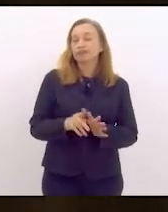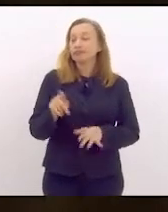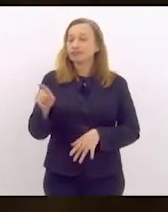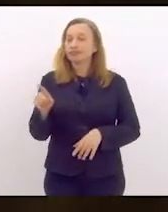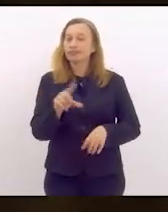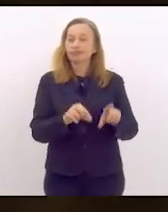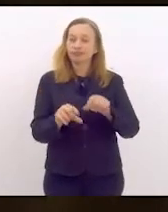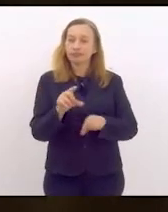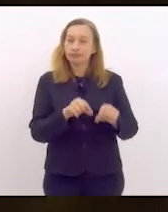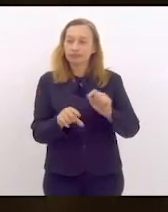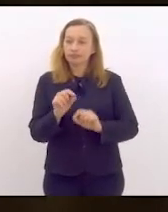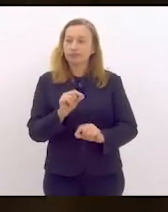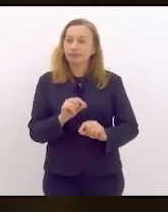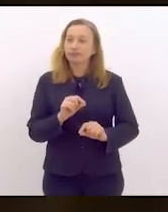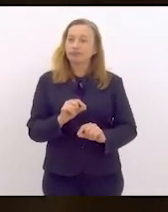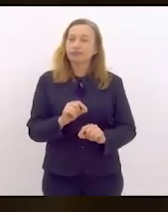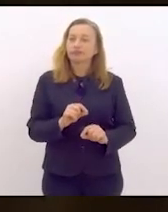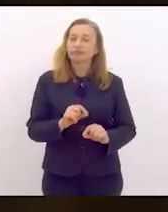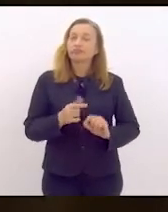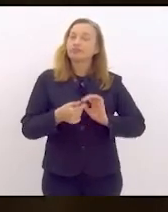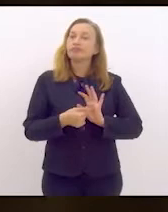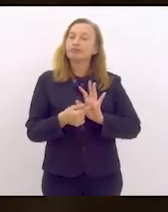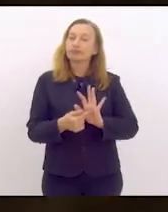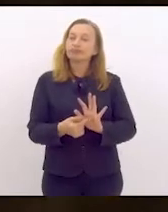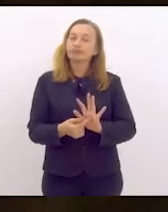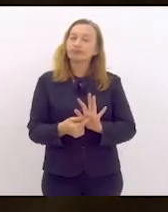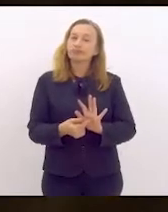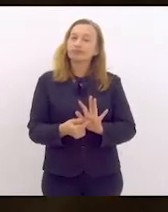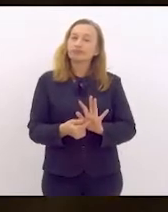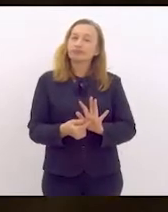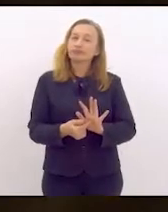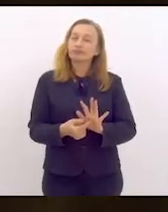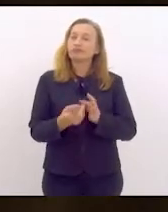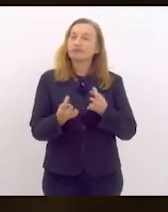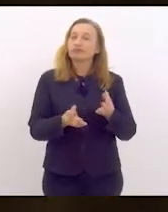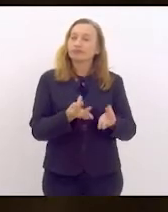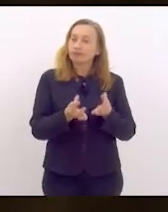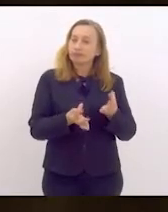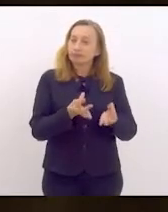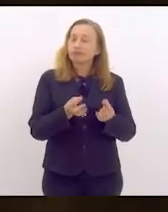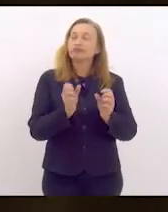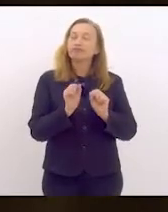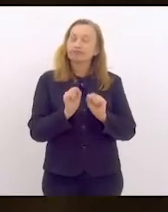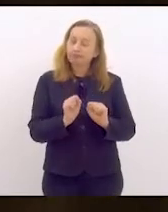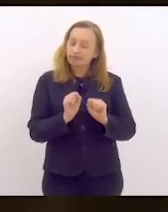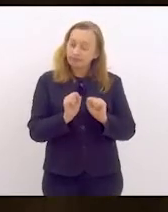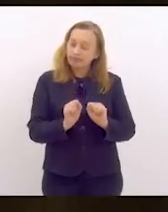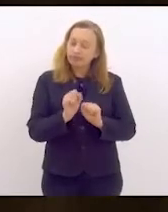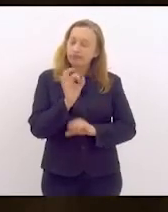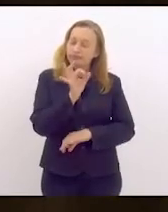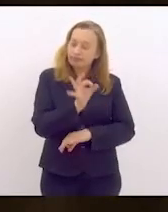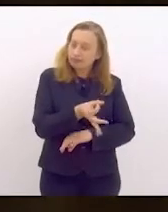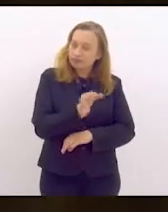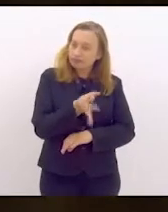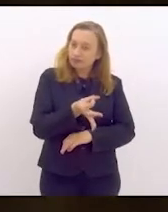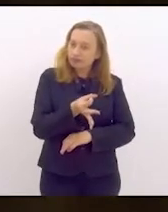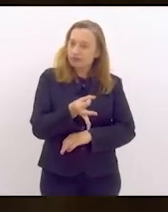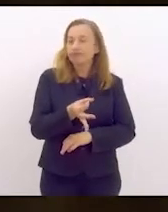seja, eles é uma demonstração de que o tratamento pode perfeitamente